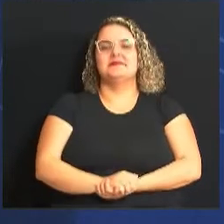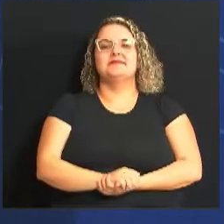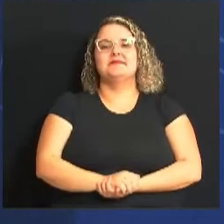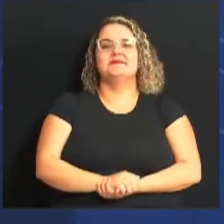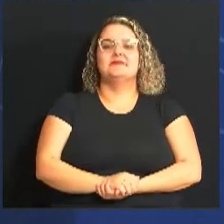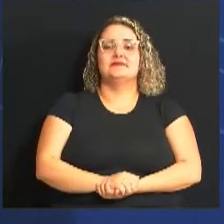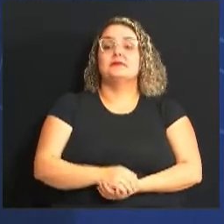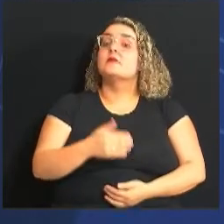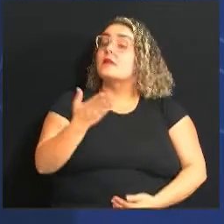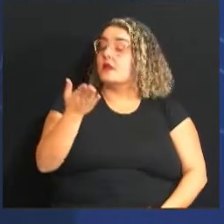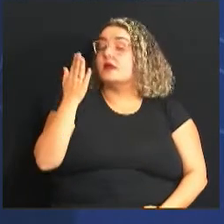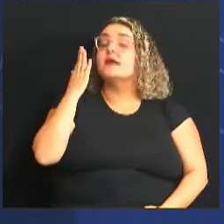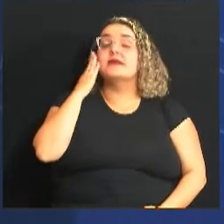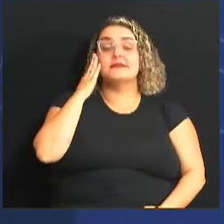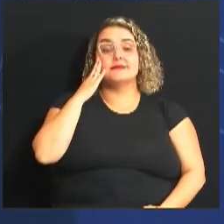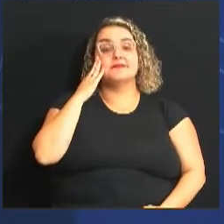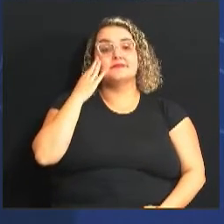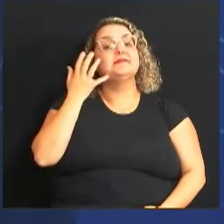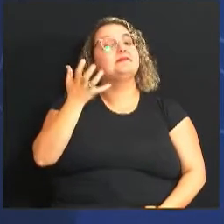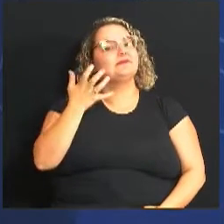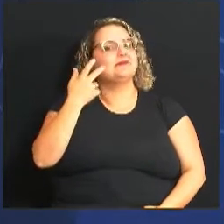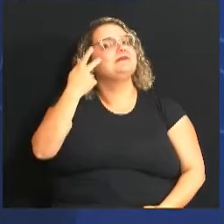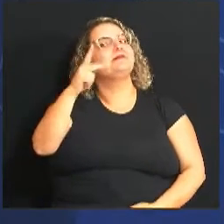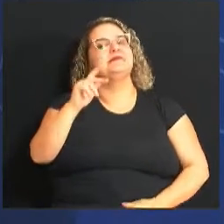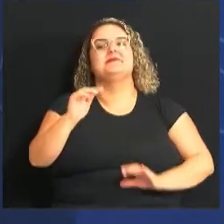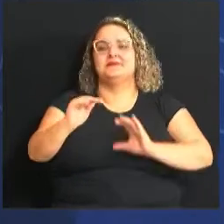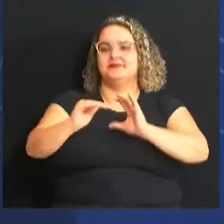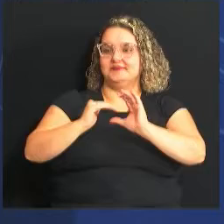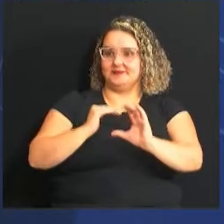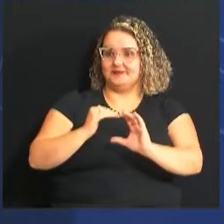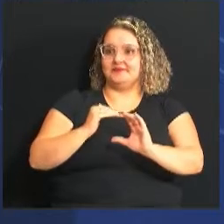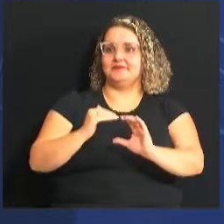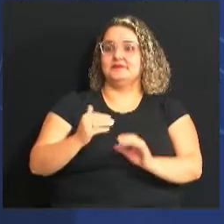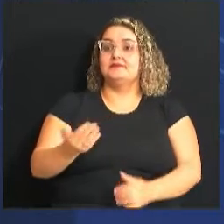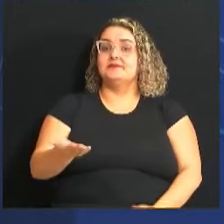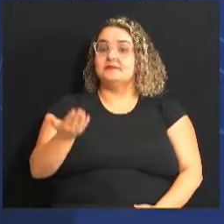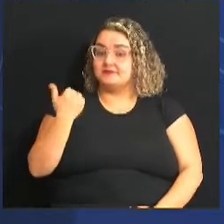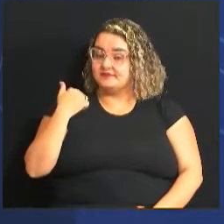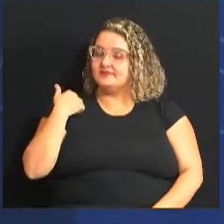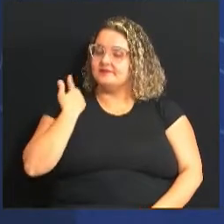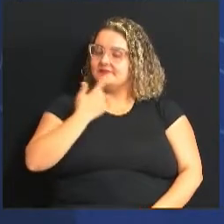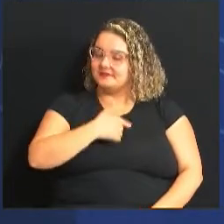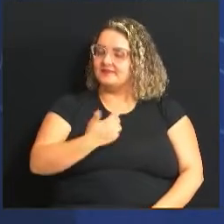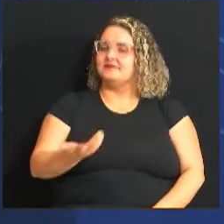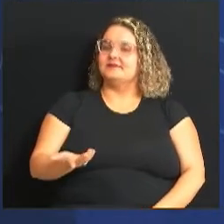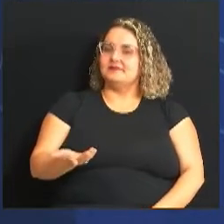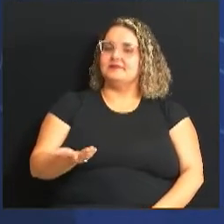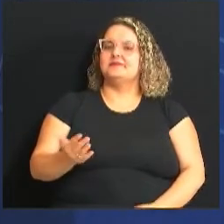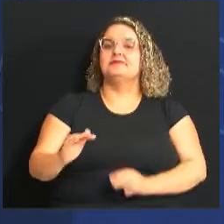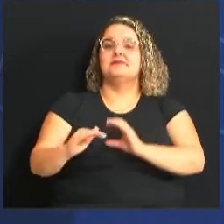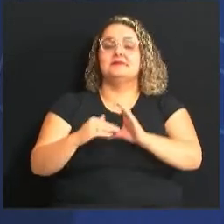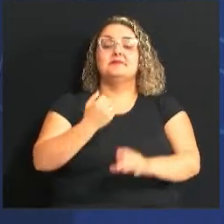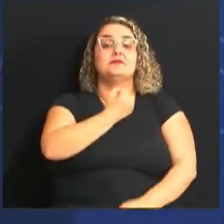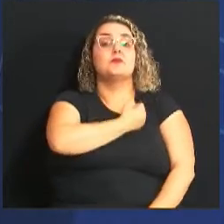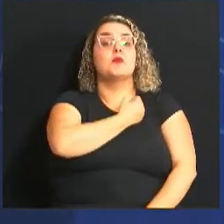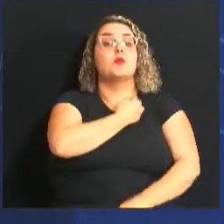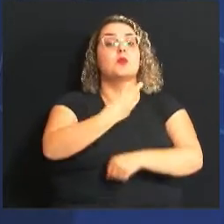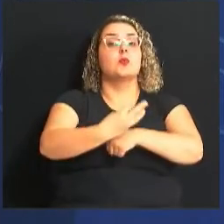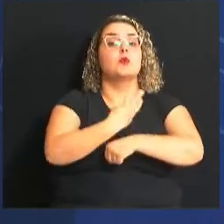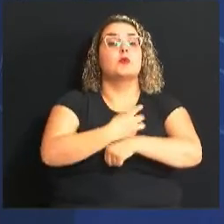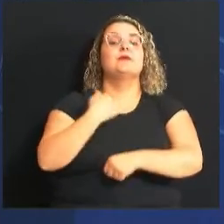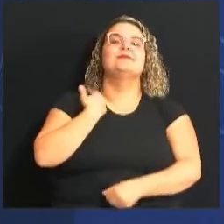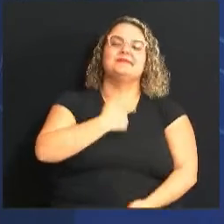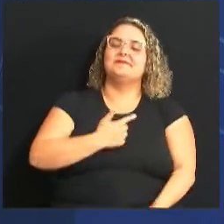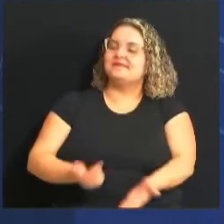E você já sabe, né? Eu quero a sua participação, a sua mensagem, e você envia através do número do nosso